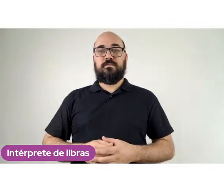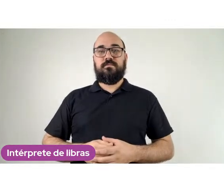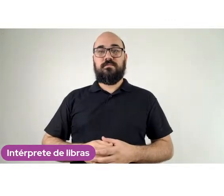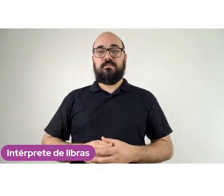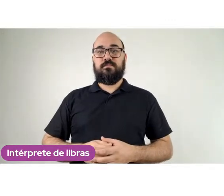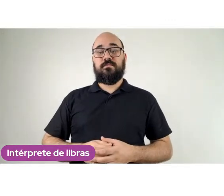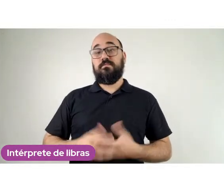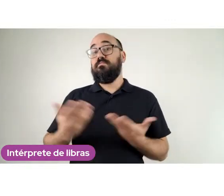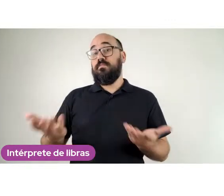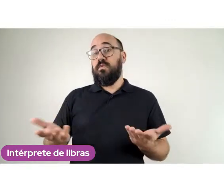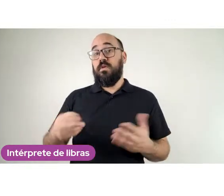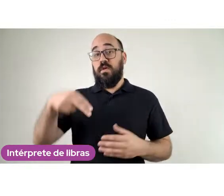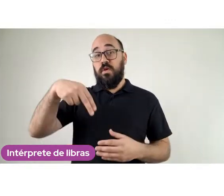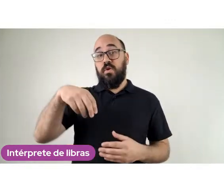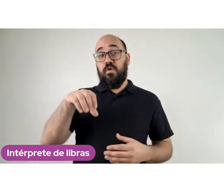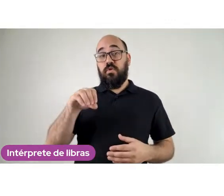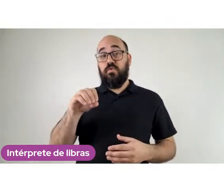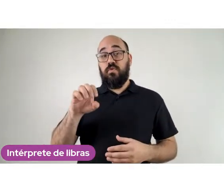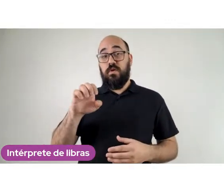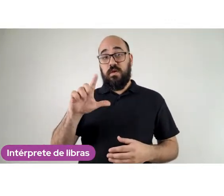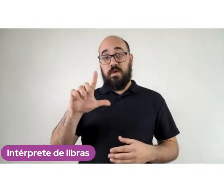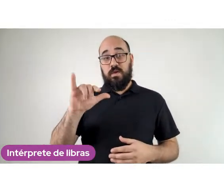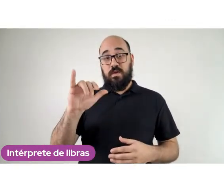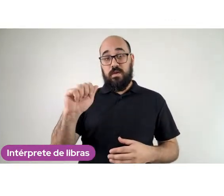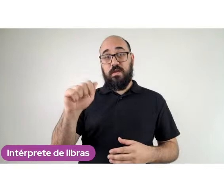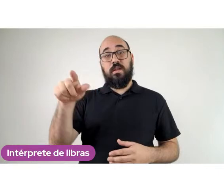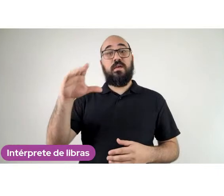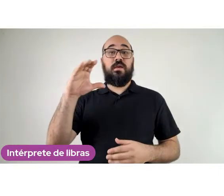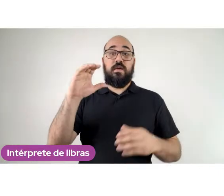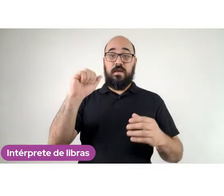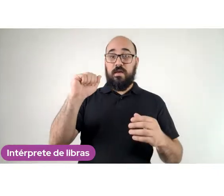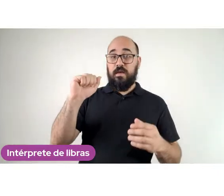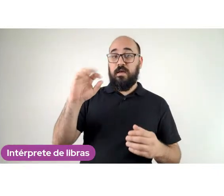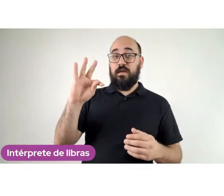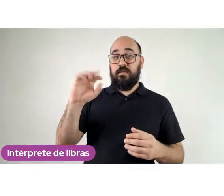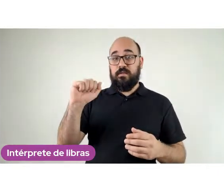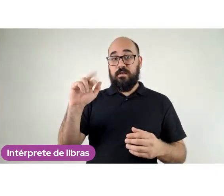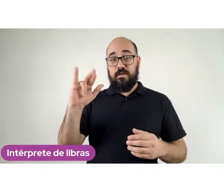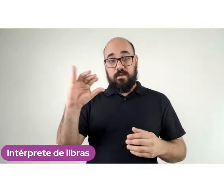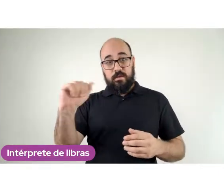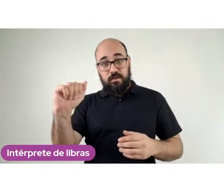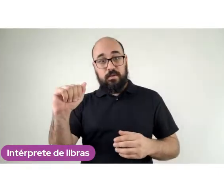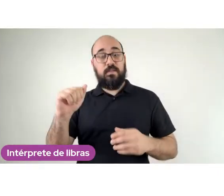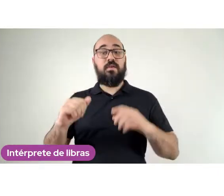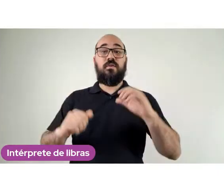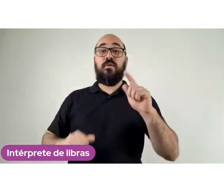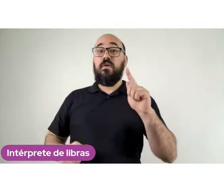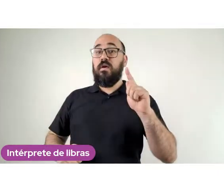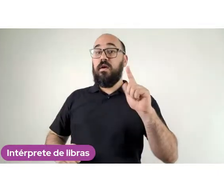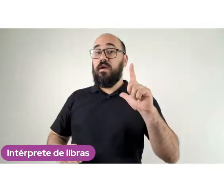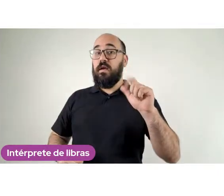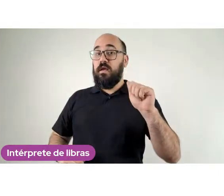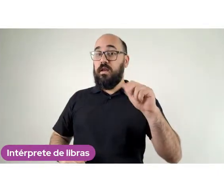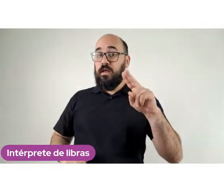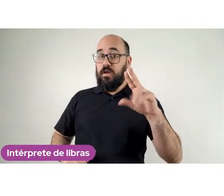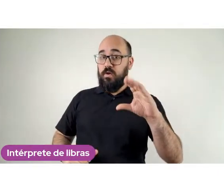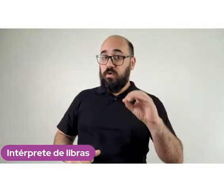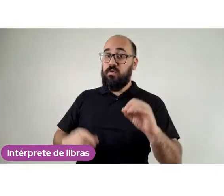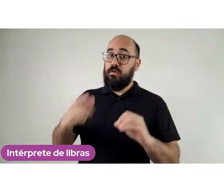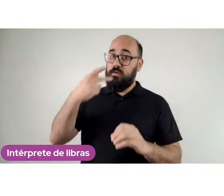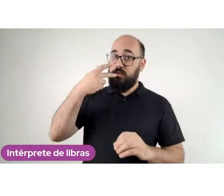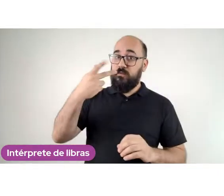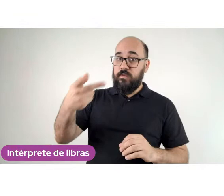a Noélia falou, a Catarina falou também, e o Glauco também abordou, né? A ciência já vem mostrando que